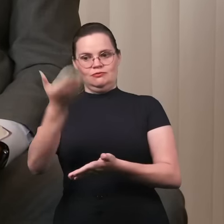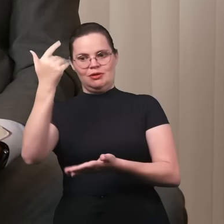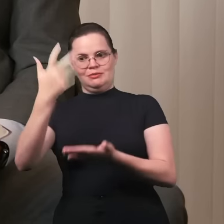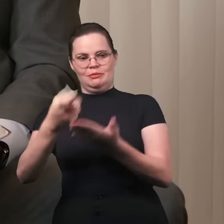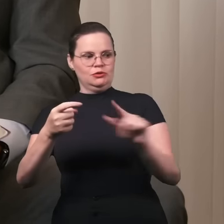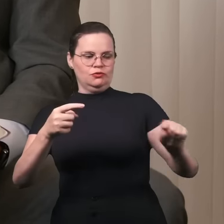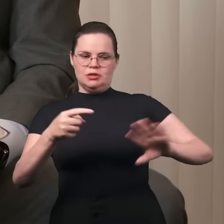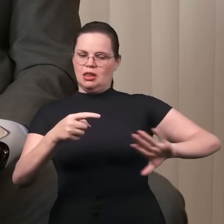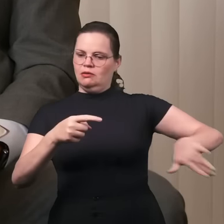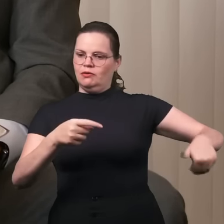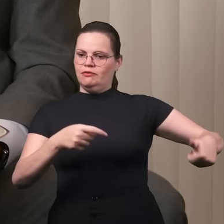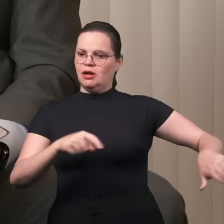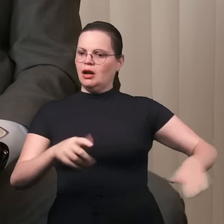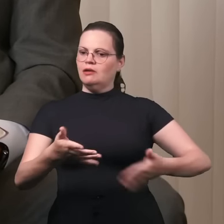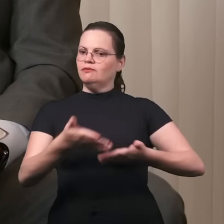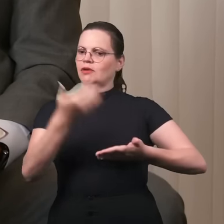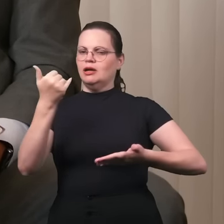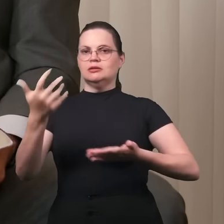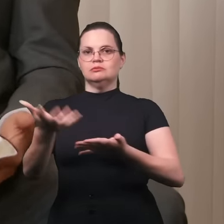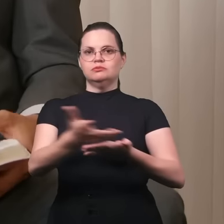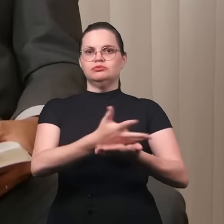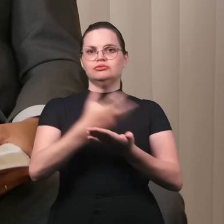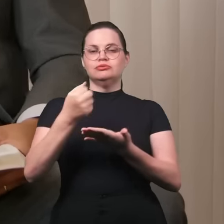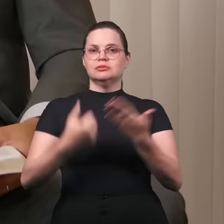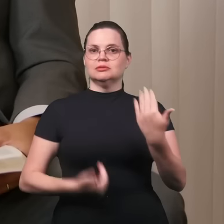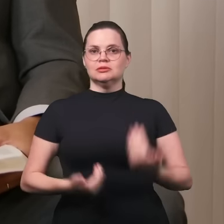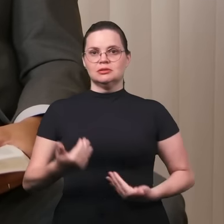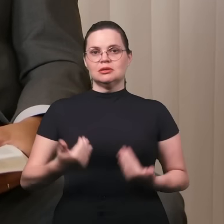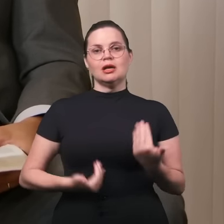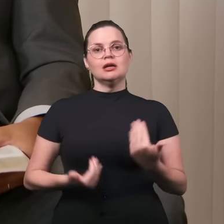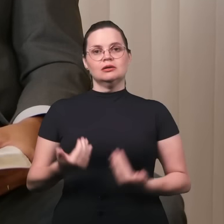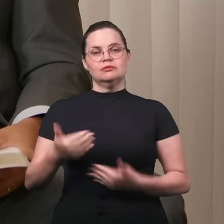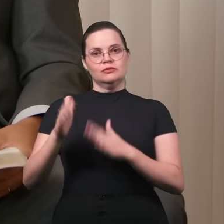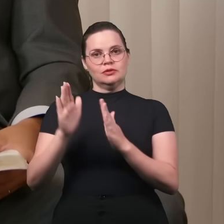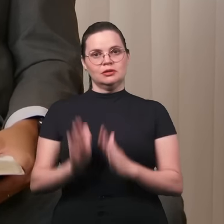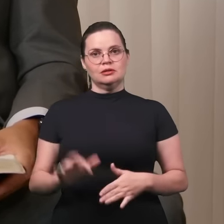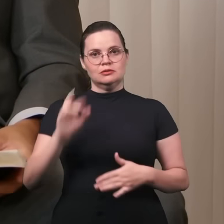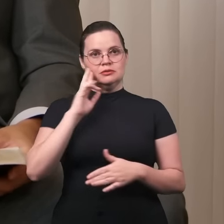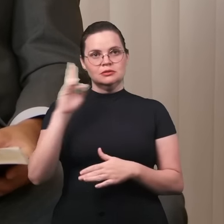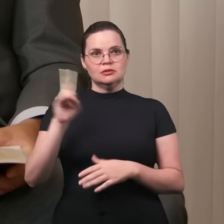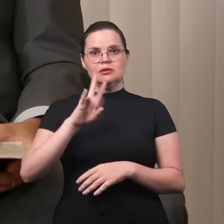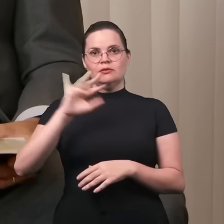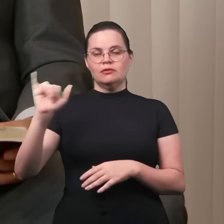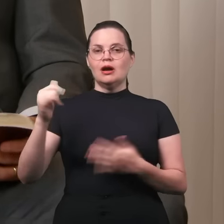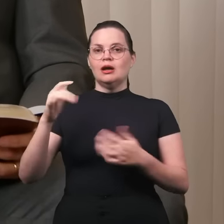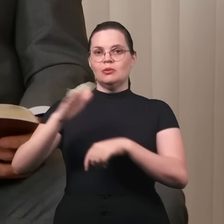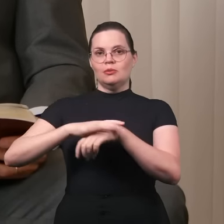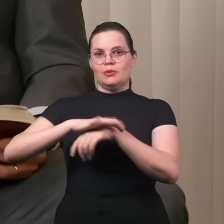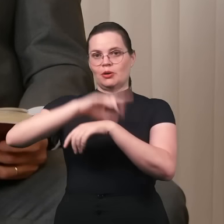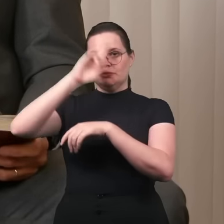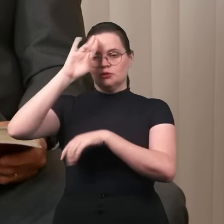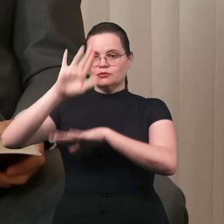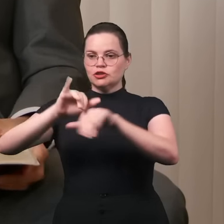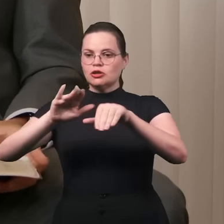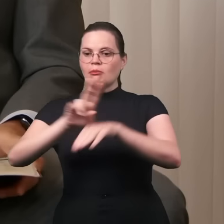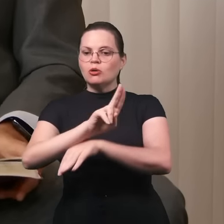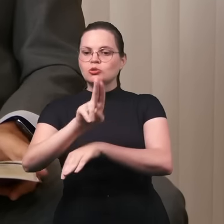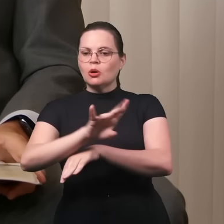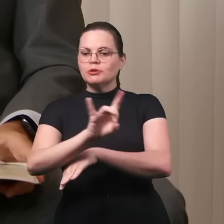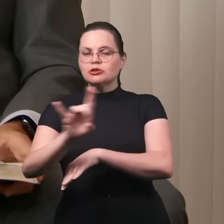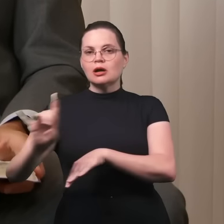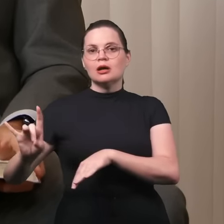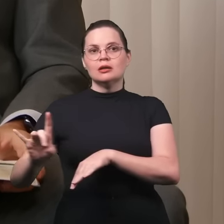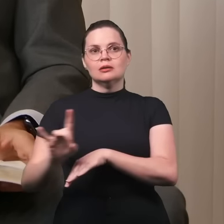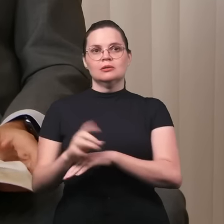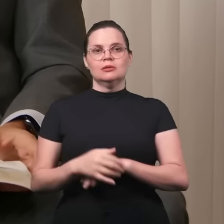do Espírito, os regenerados em Cristo, esses serão mencionados pelo Senhor. Porque os